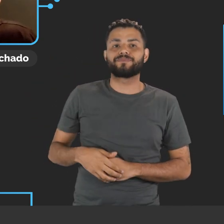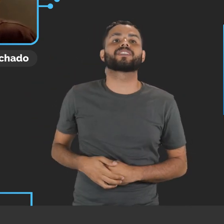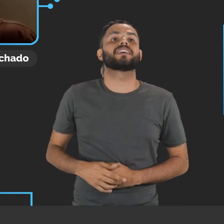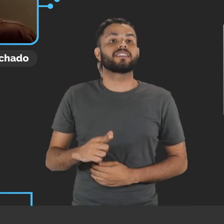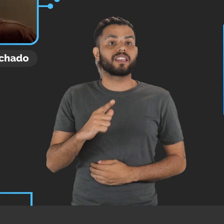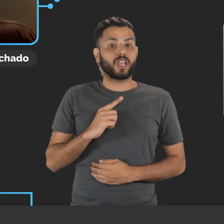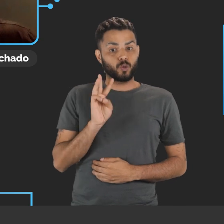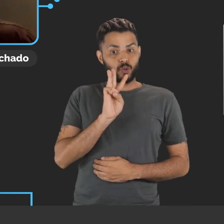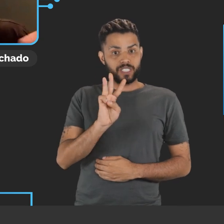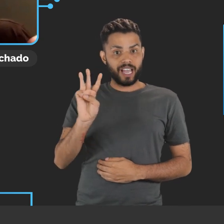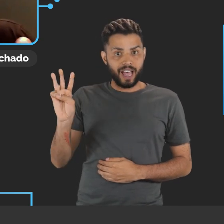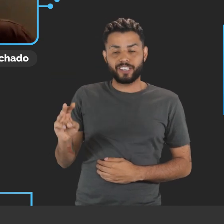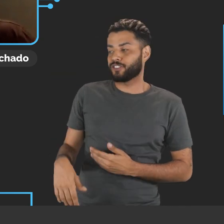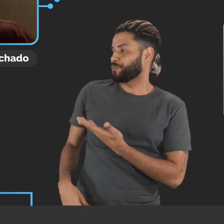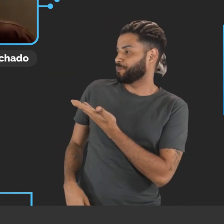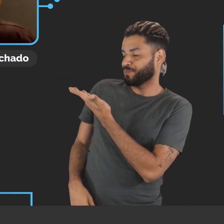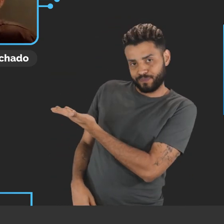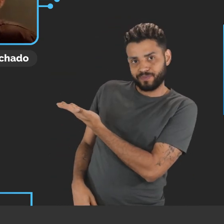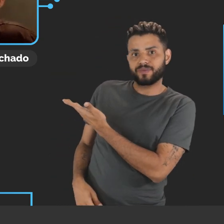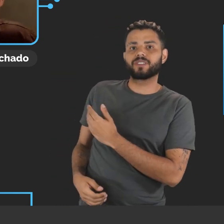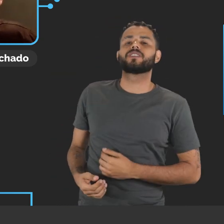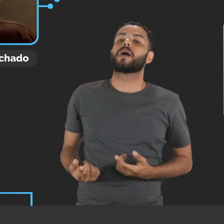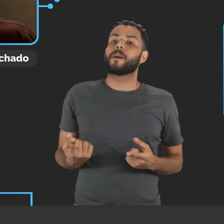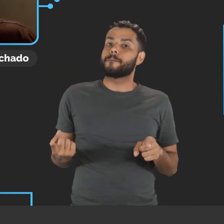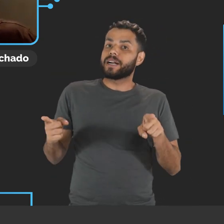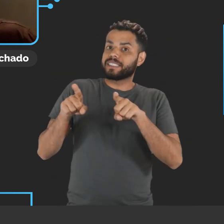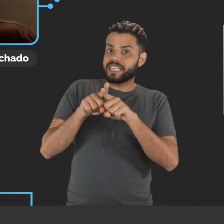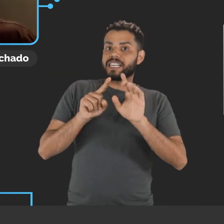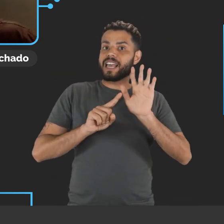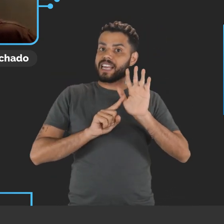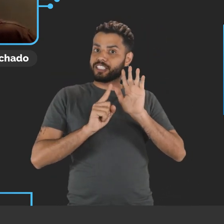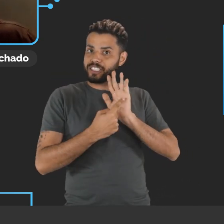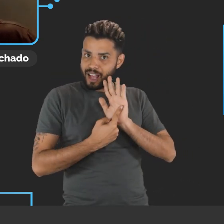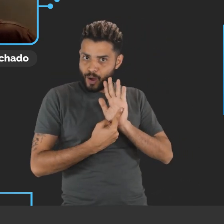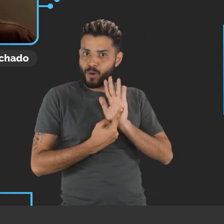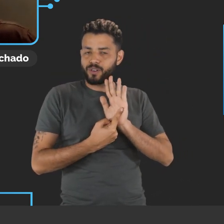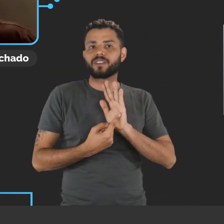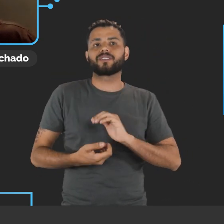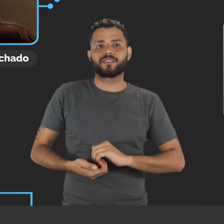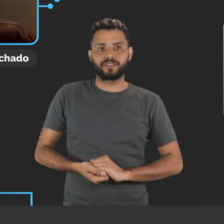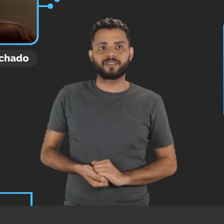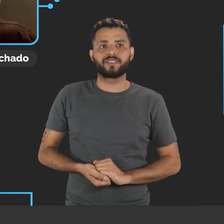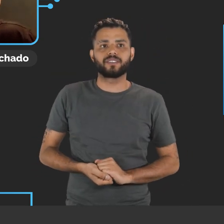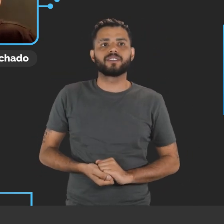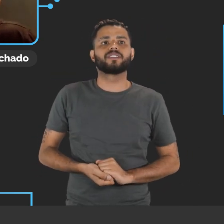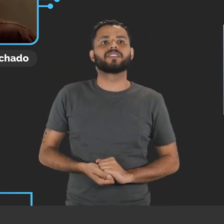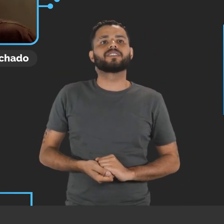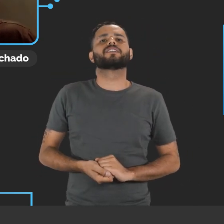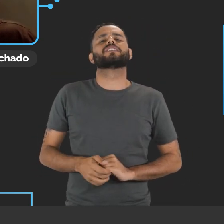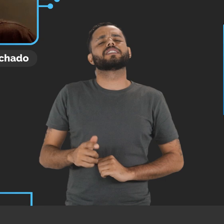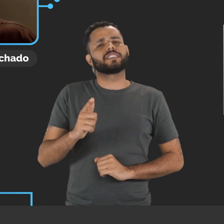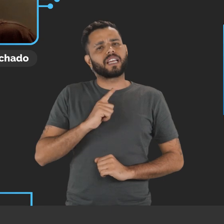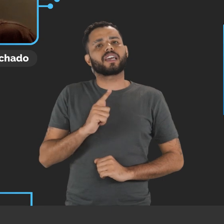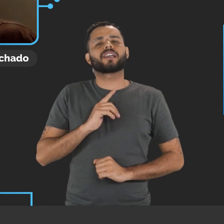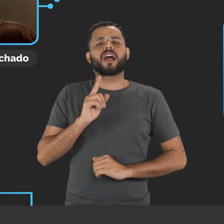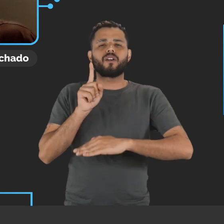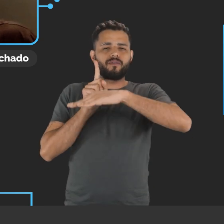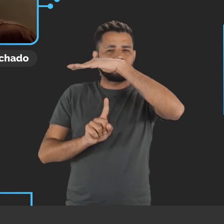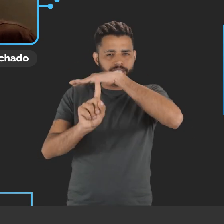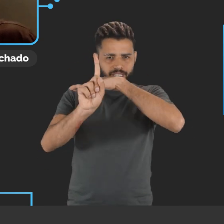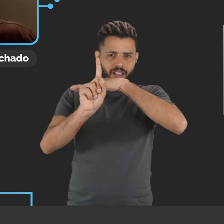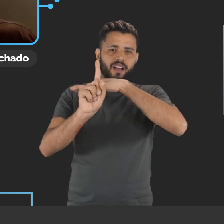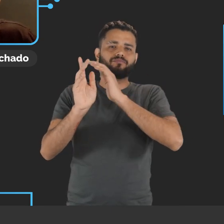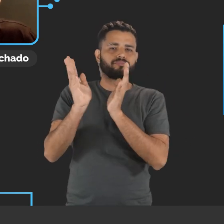site, que é parceiro, né? Tem a parceria da HandTalk, temos o selo Amigo do Surdo no